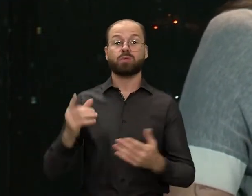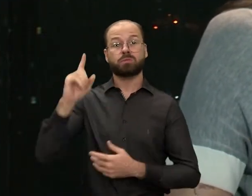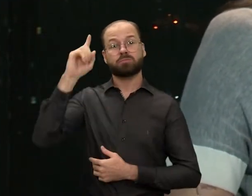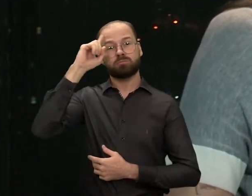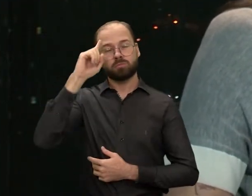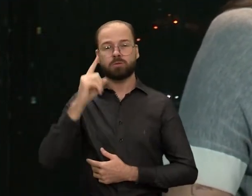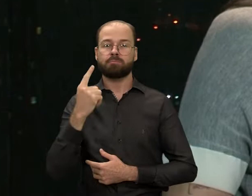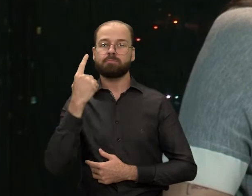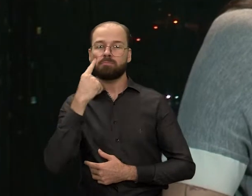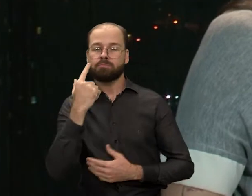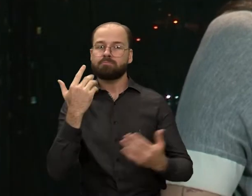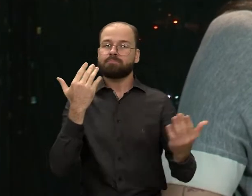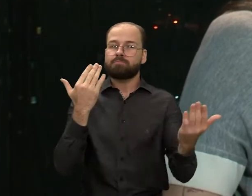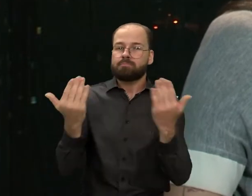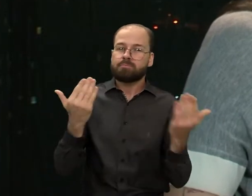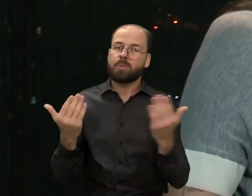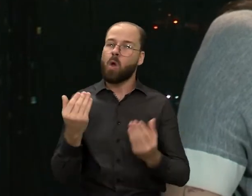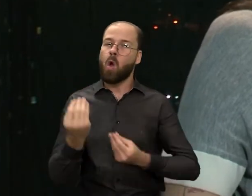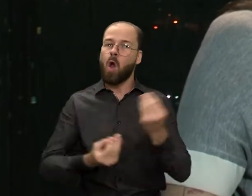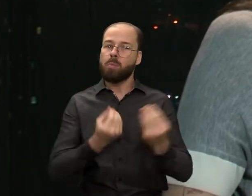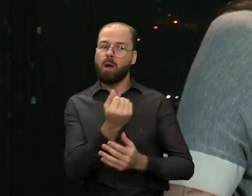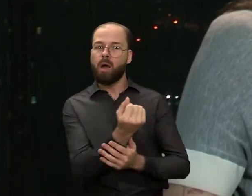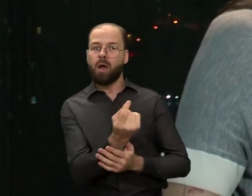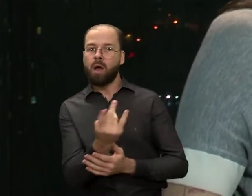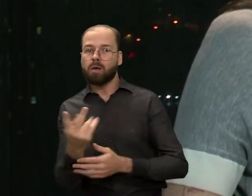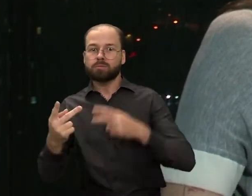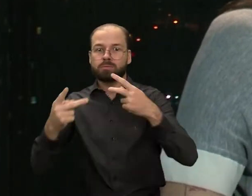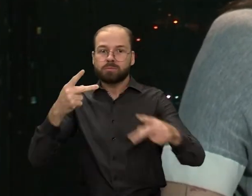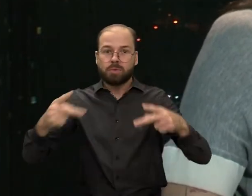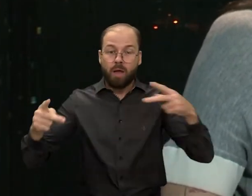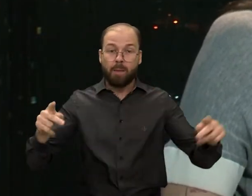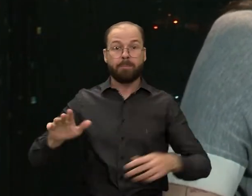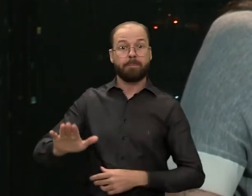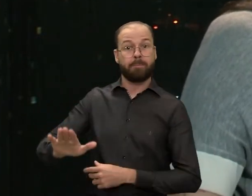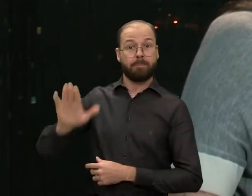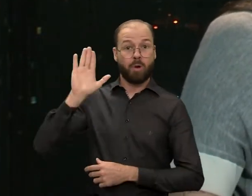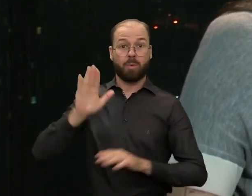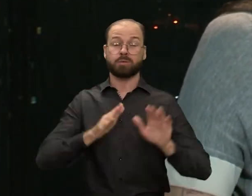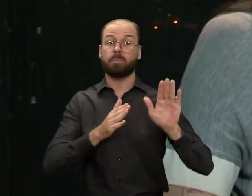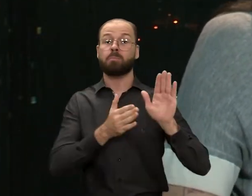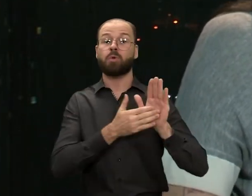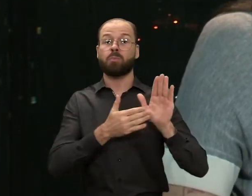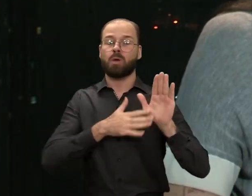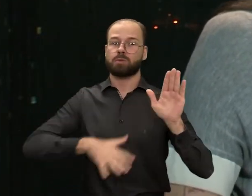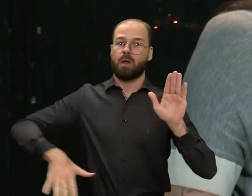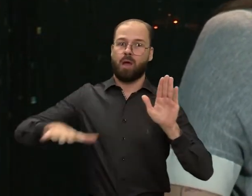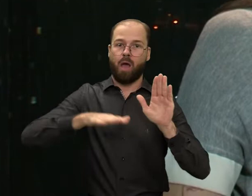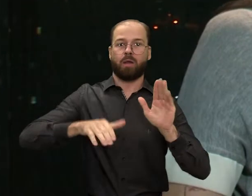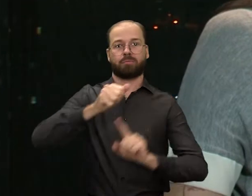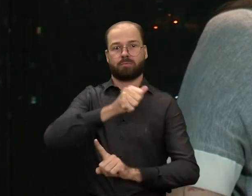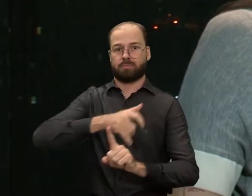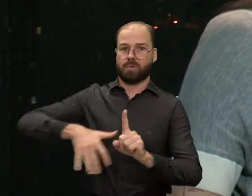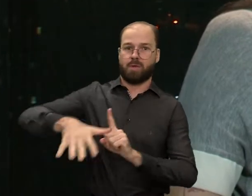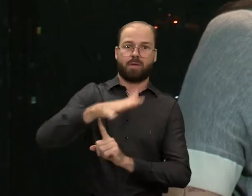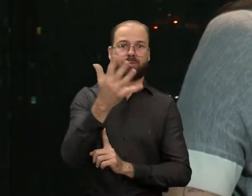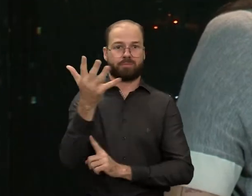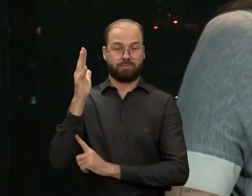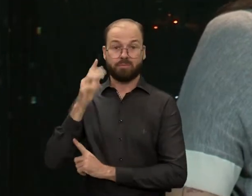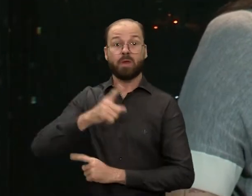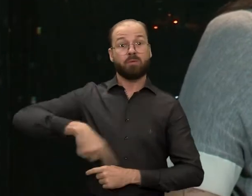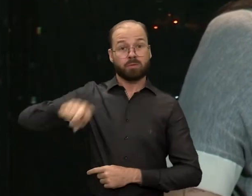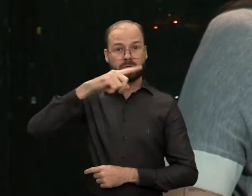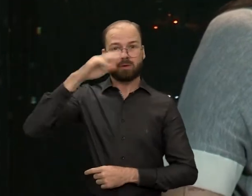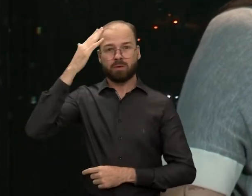de analisar algumas dessas promessas para a área de meio ambiente. Para você entender um pouco mais,